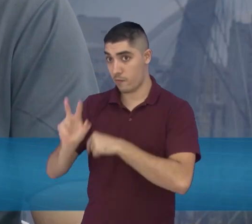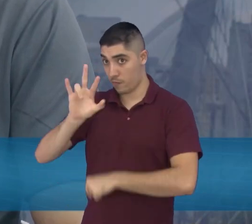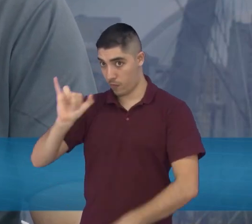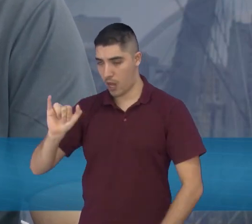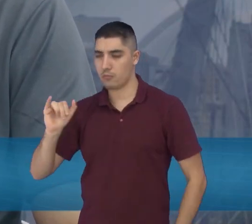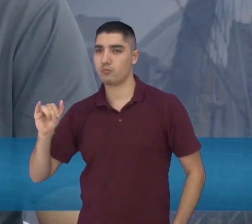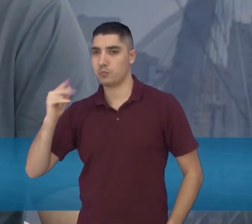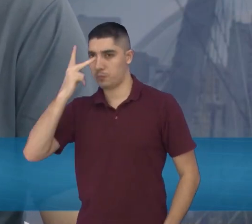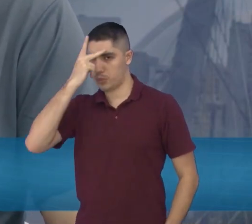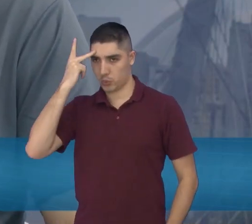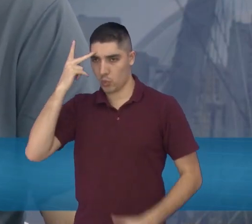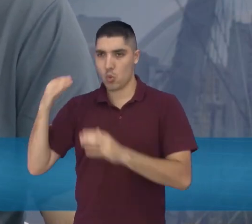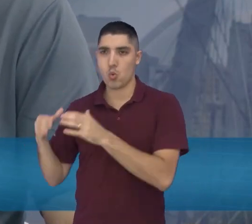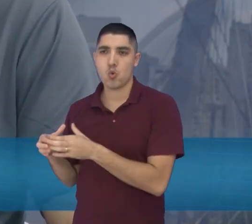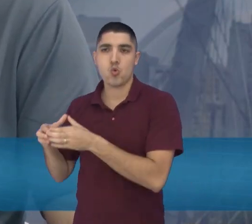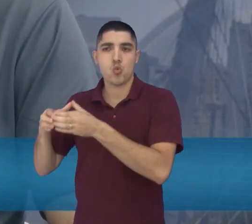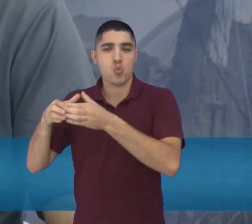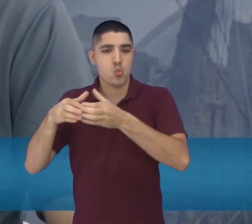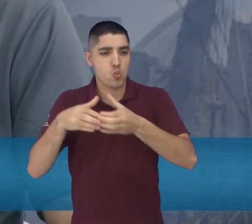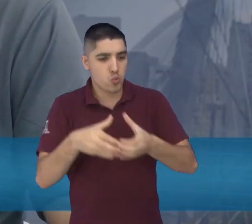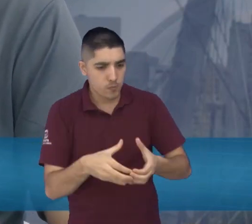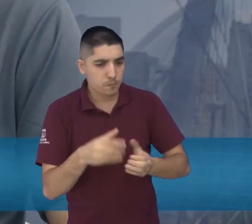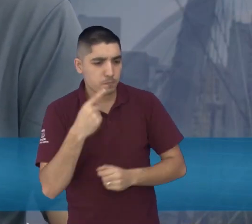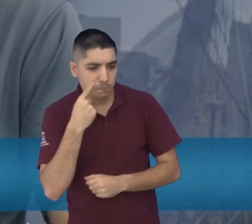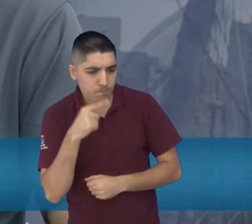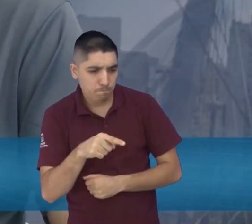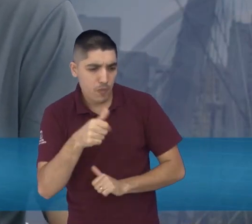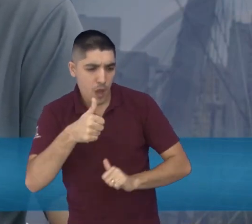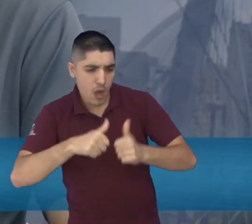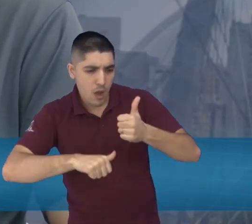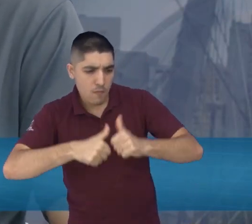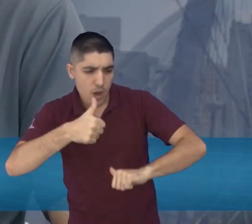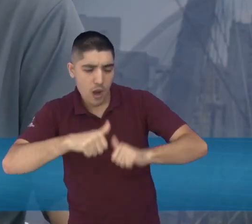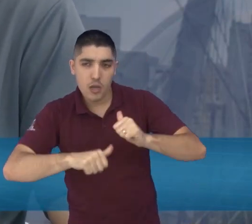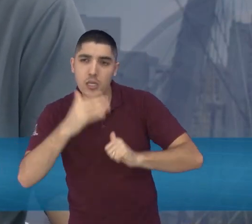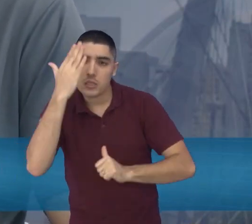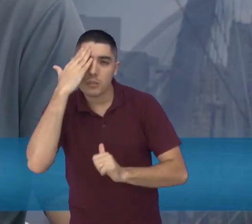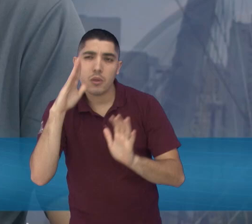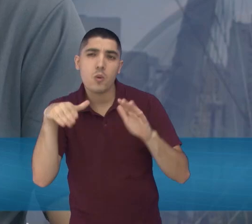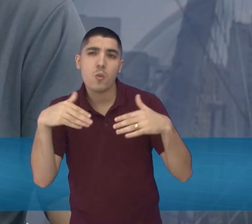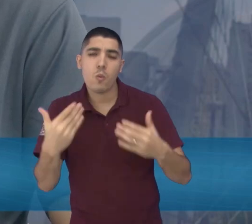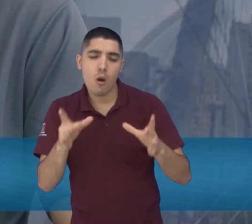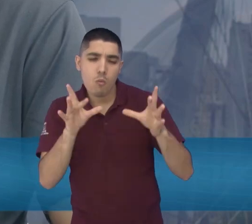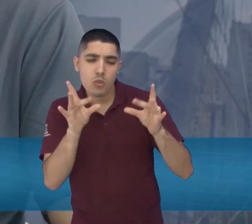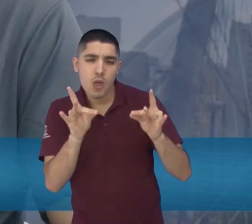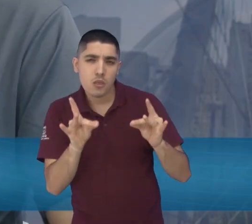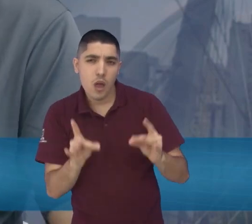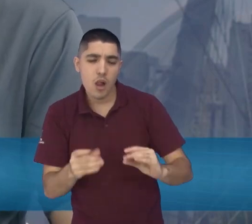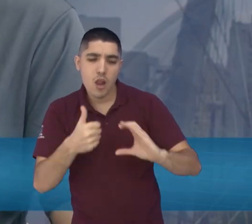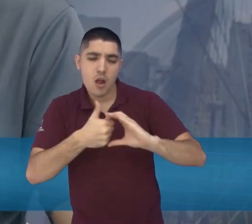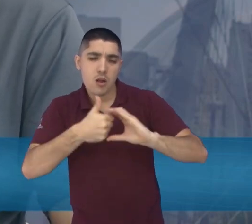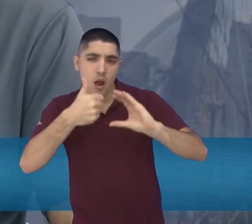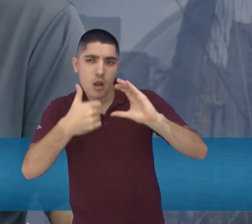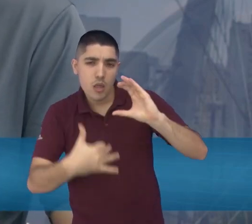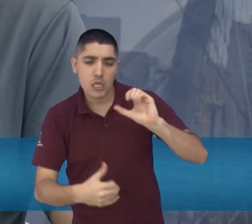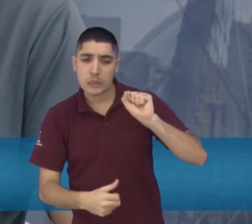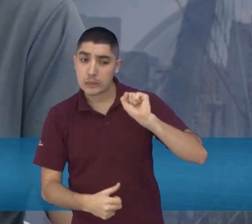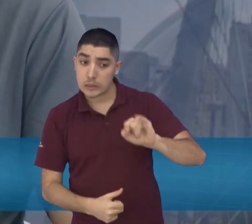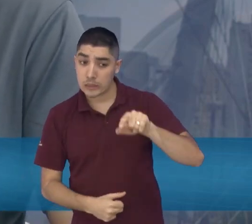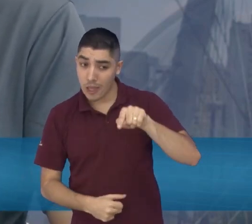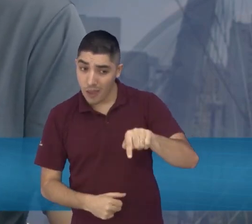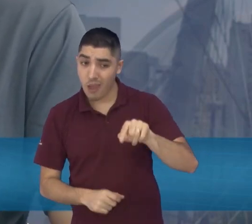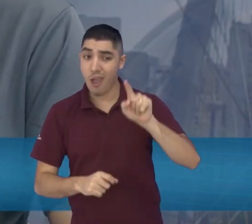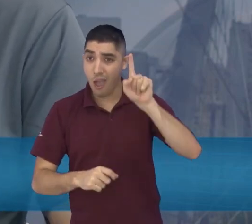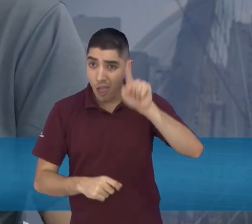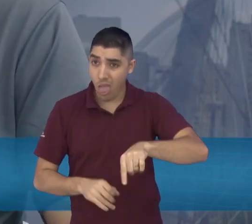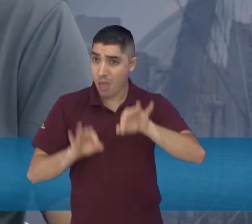E nessa análise, a gente elege os elementos importantes para que essa